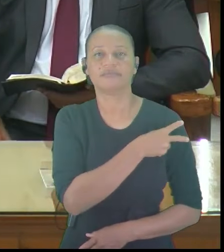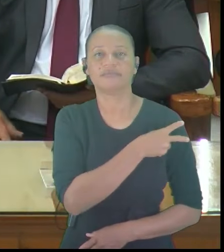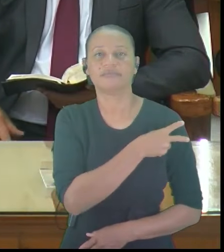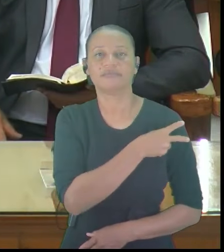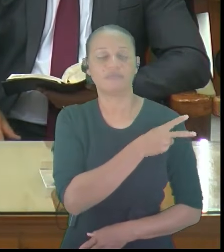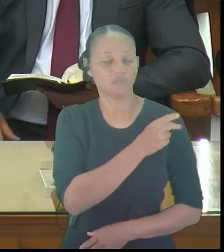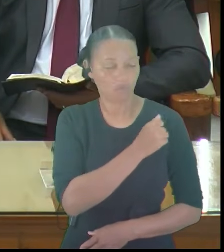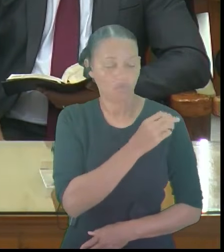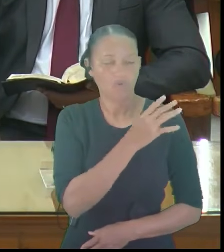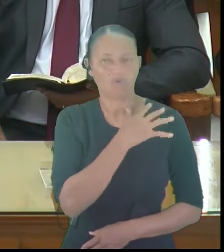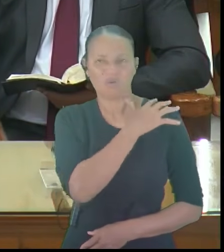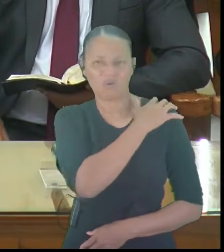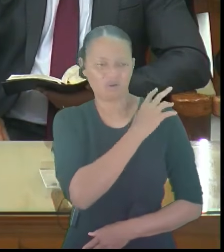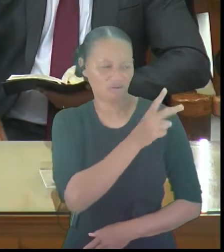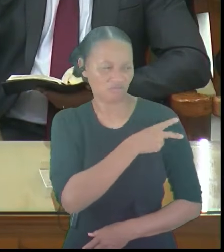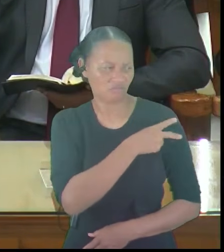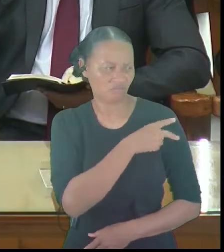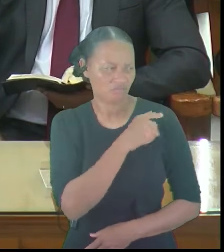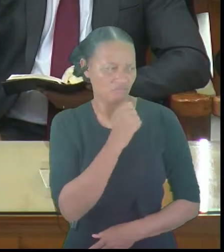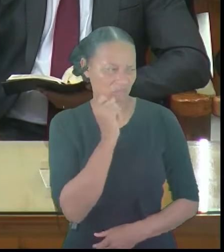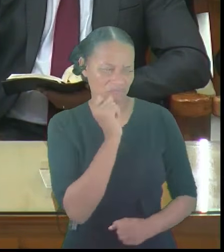O coronel é escrachado?